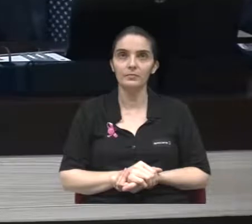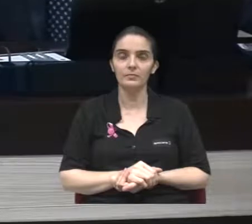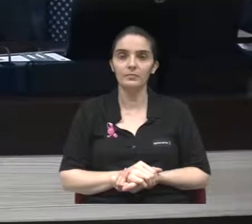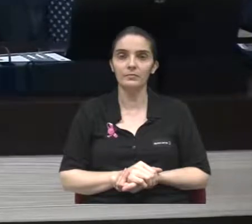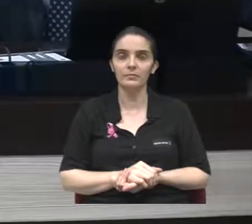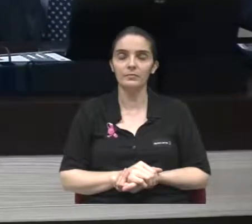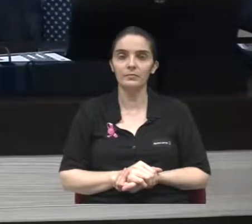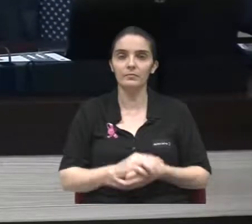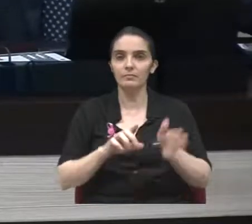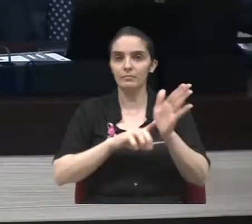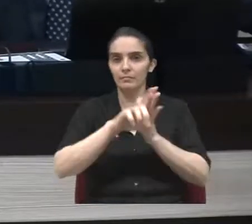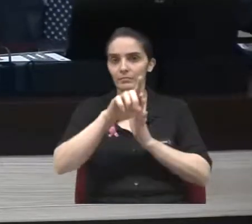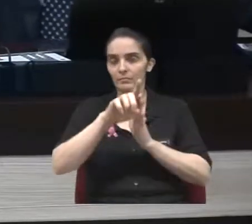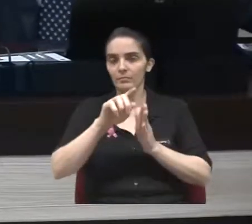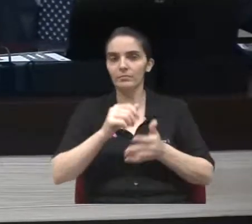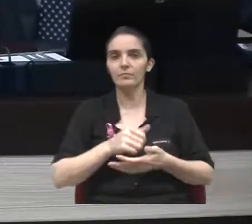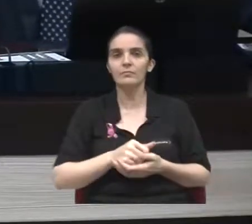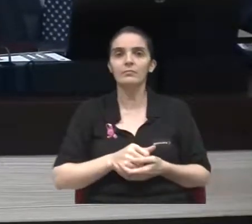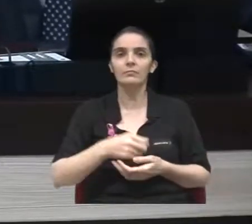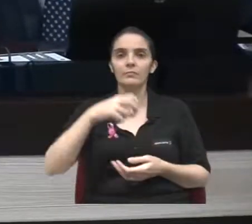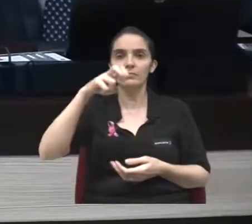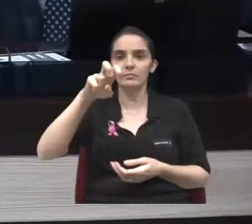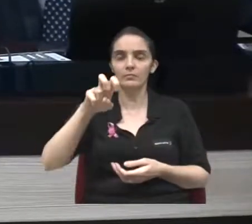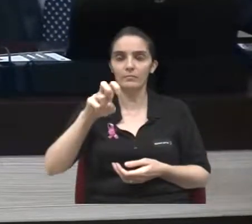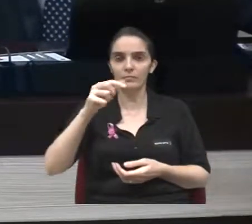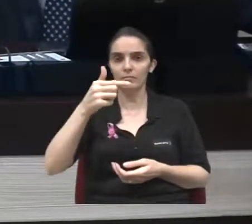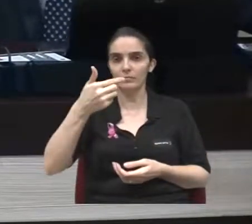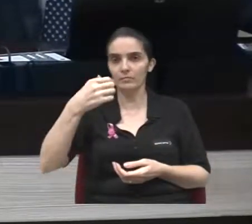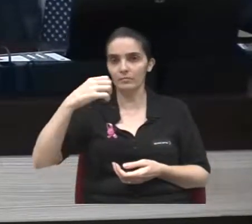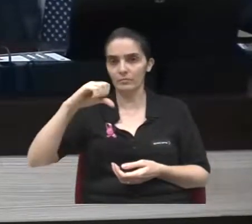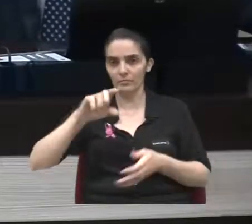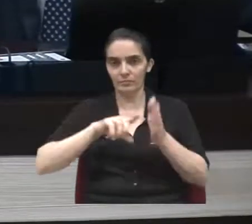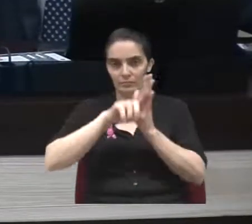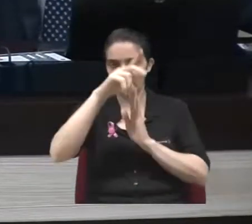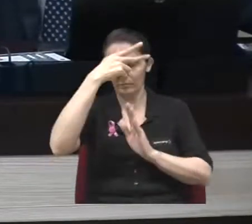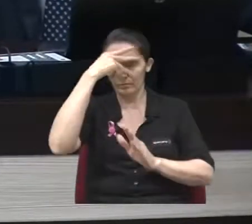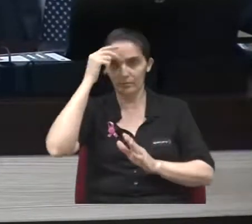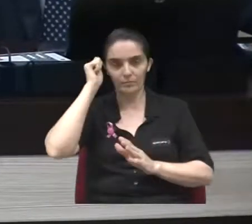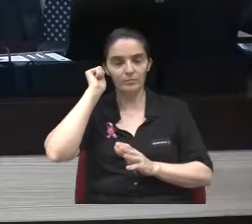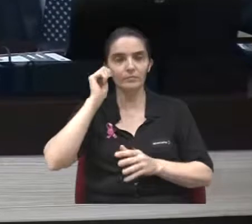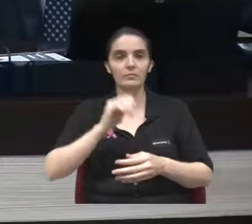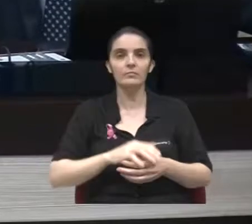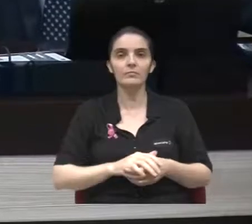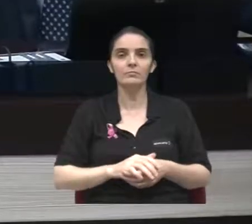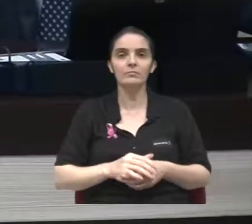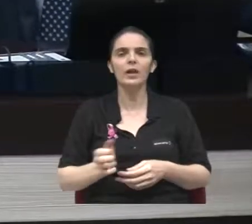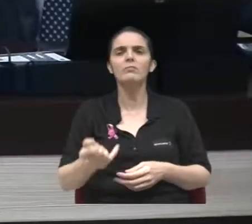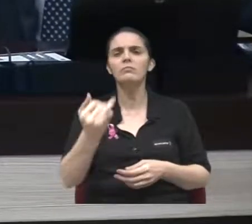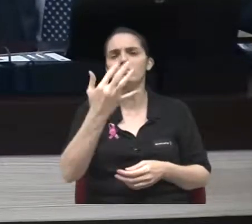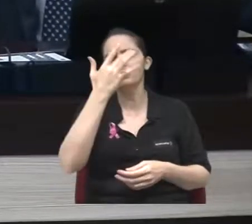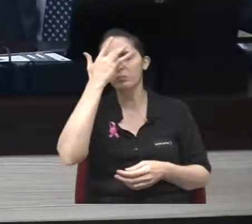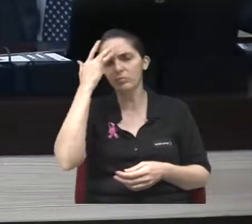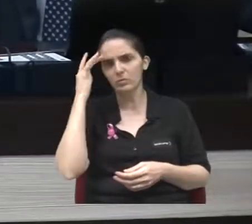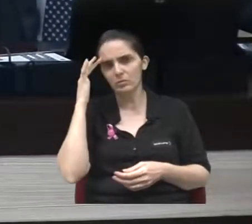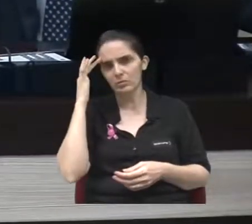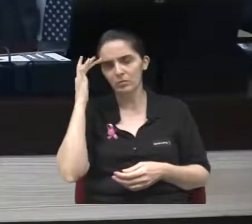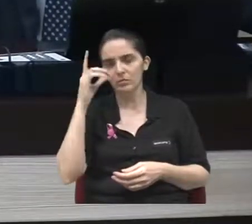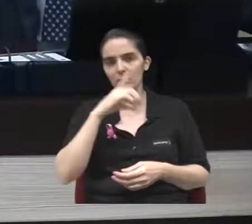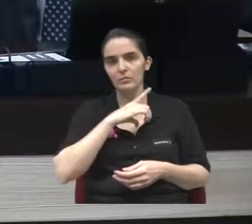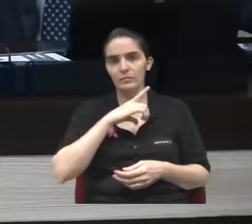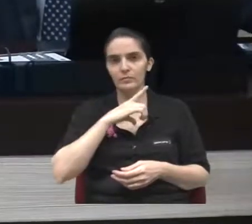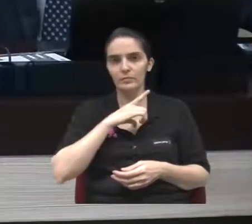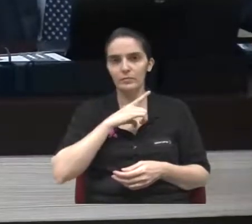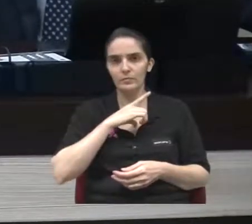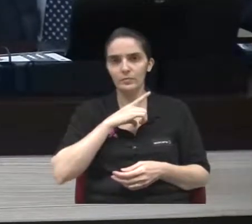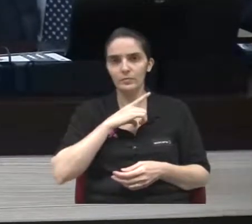Requerimento 529/2019 requer informações ao Poder Executivo sobre o número de pessoas diagnosticadas com fibromialgia